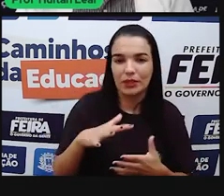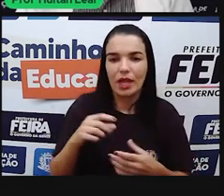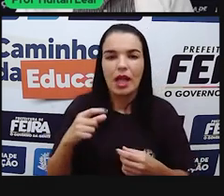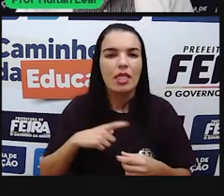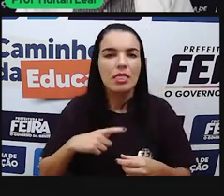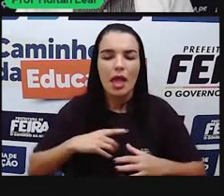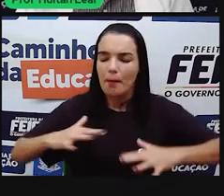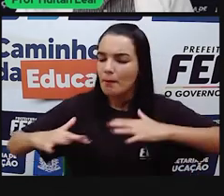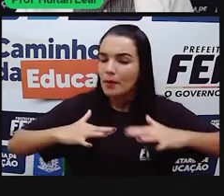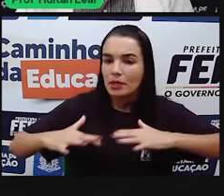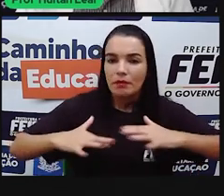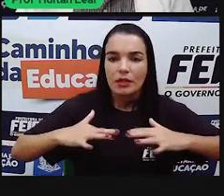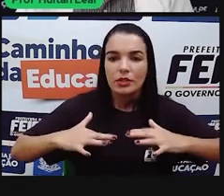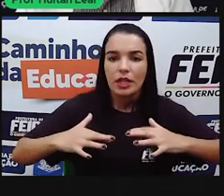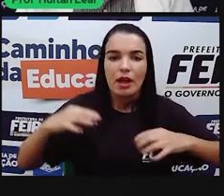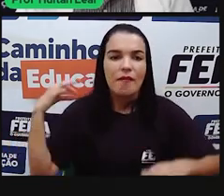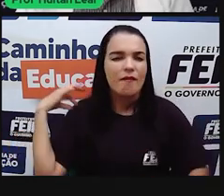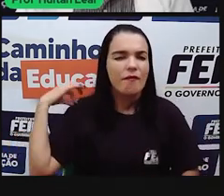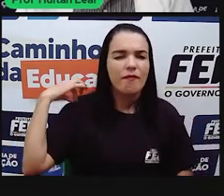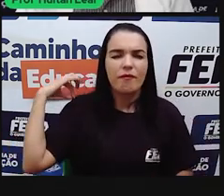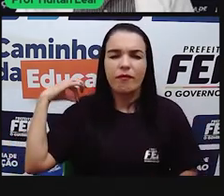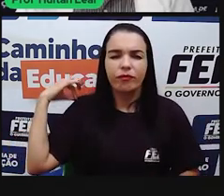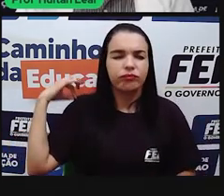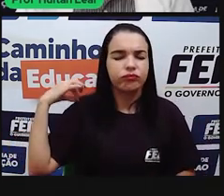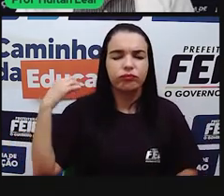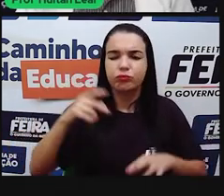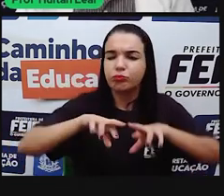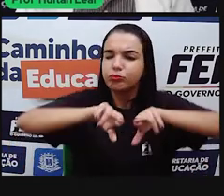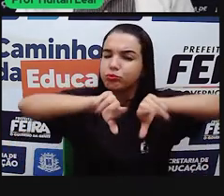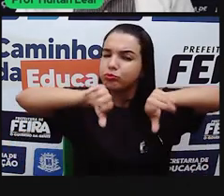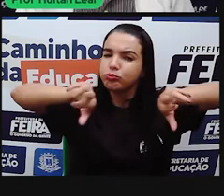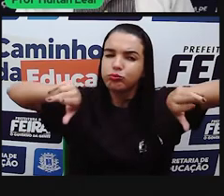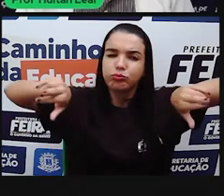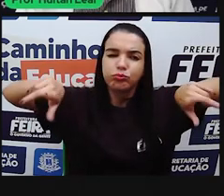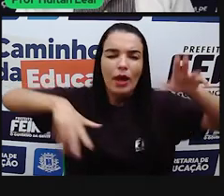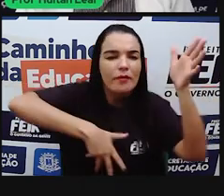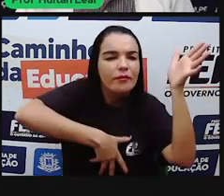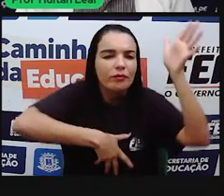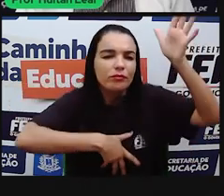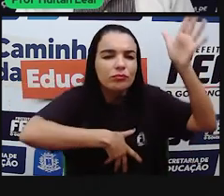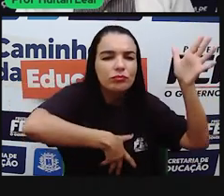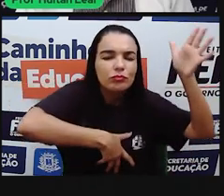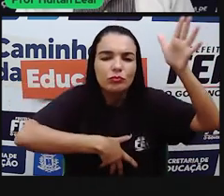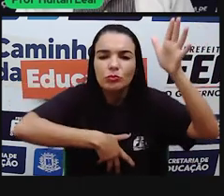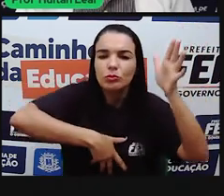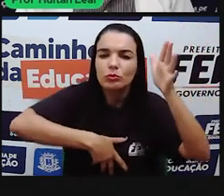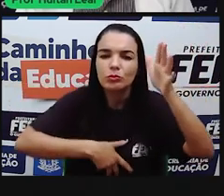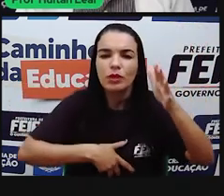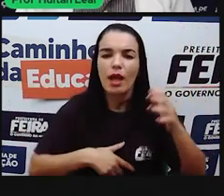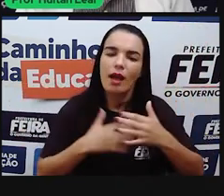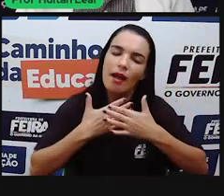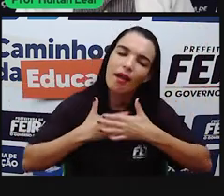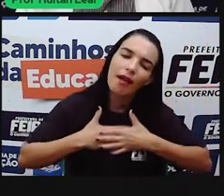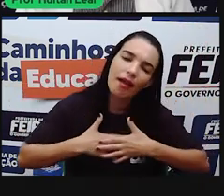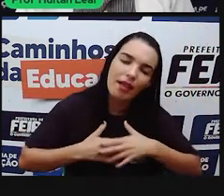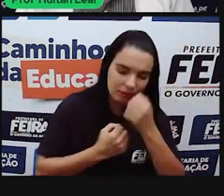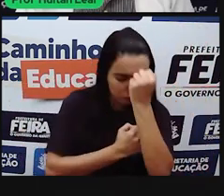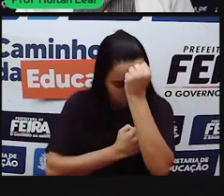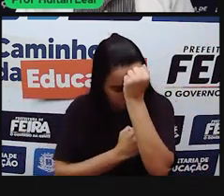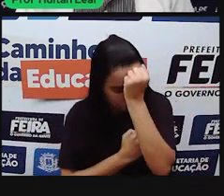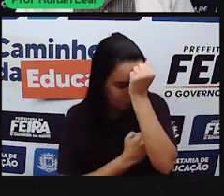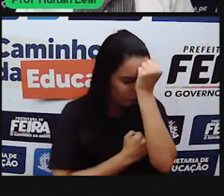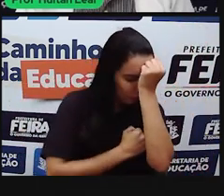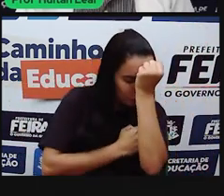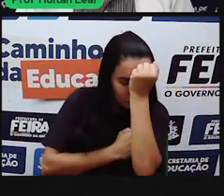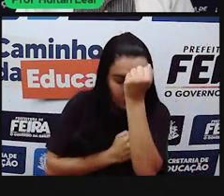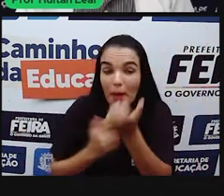vários estilos bem diferenciados uns dos outros. Sertanejo, romântico, funk, arrocha, pagode,